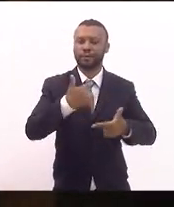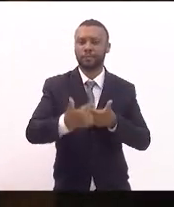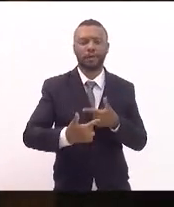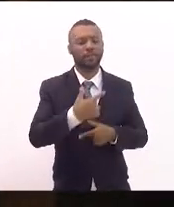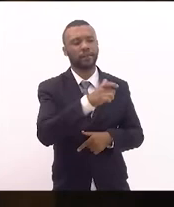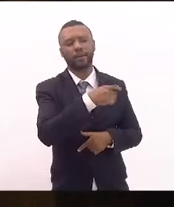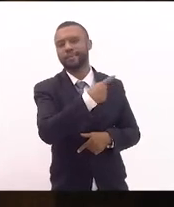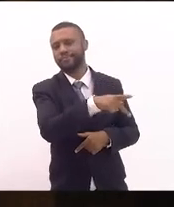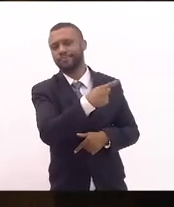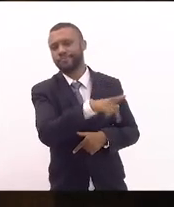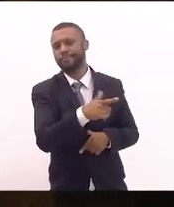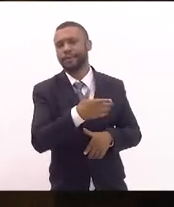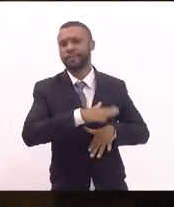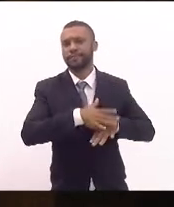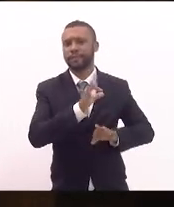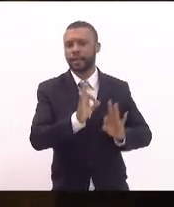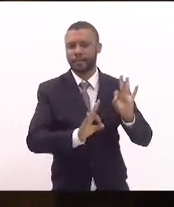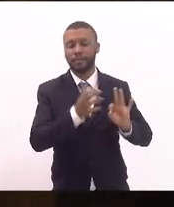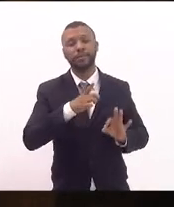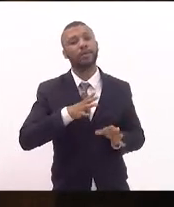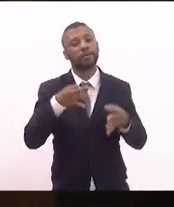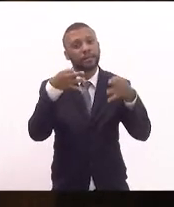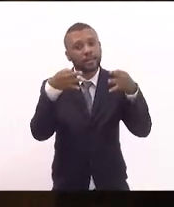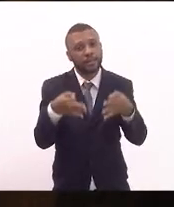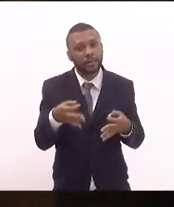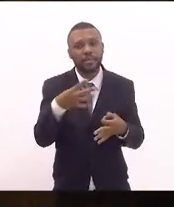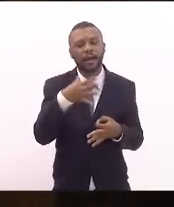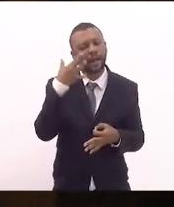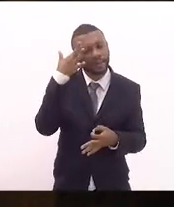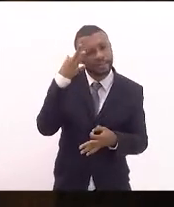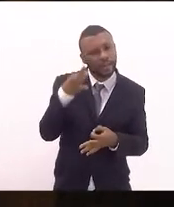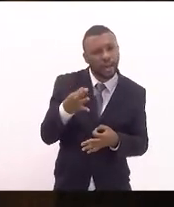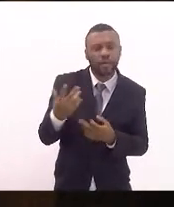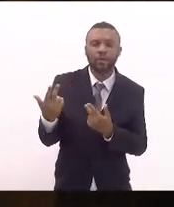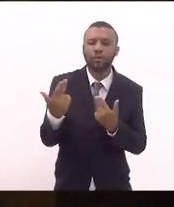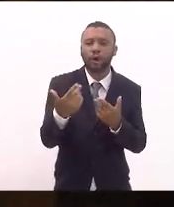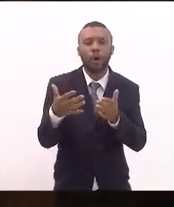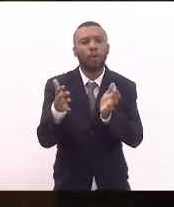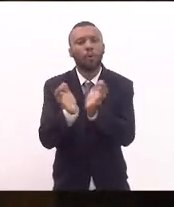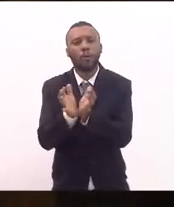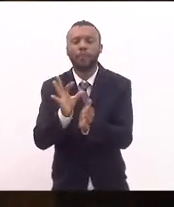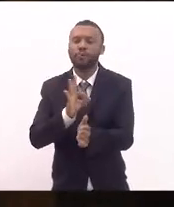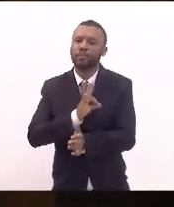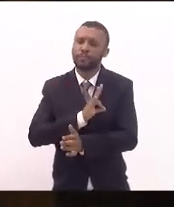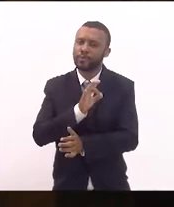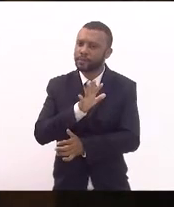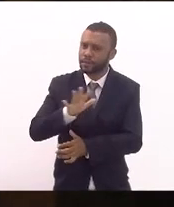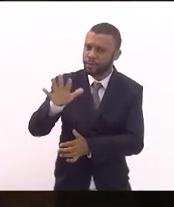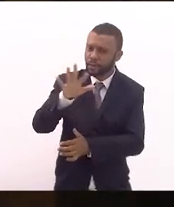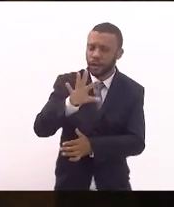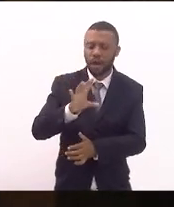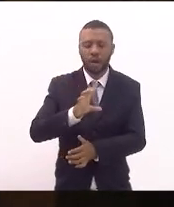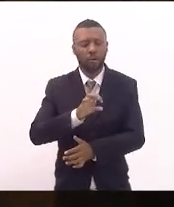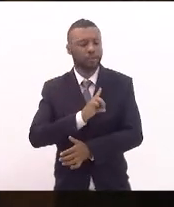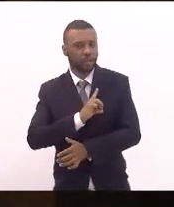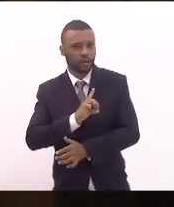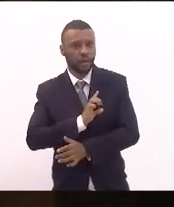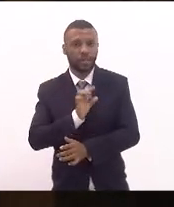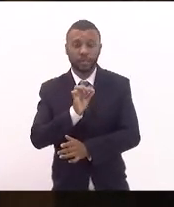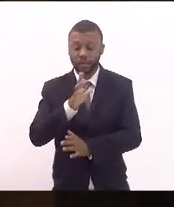e que eu tenho certeza que ela entende, assim como os delegados, os policiais em geral, como cumprimento de uma